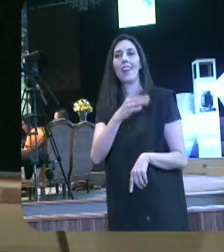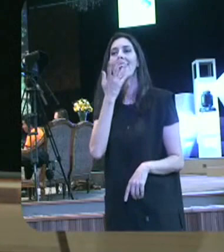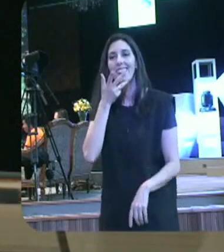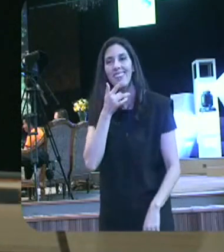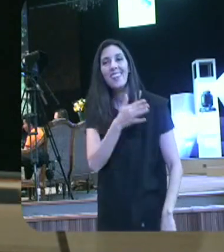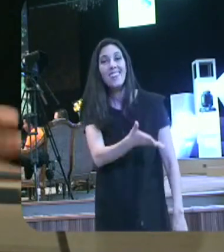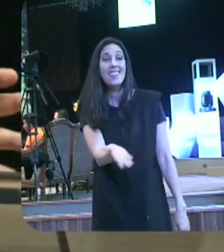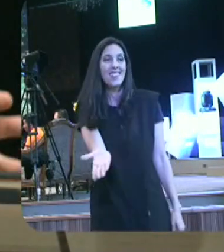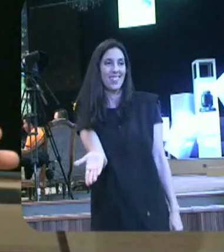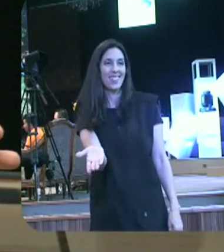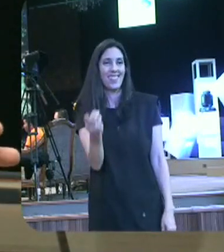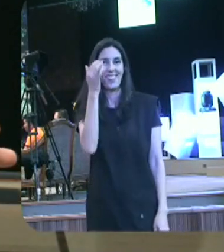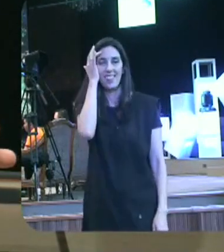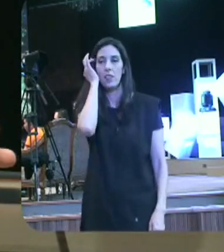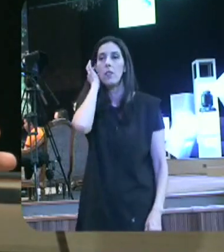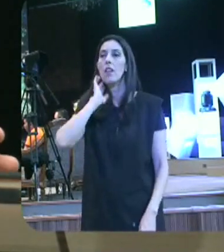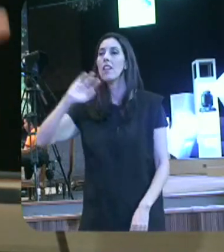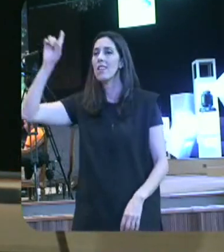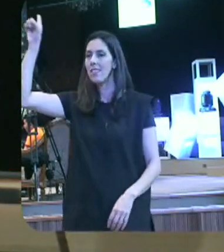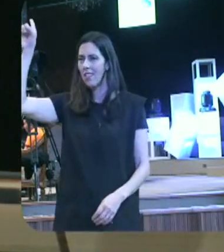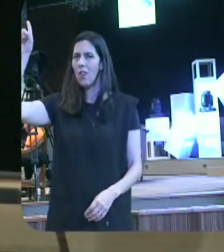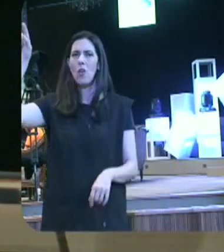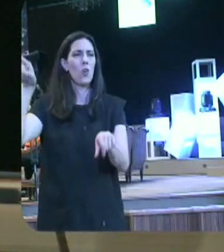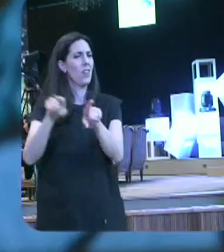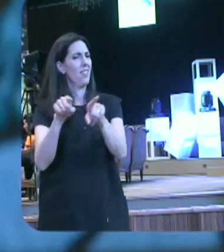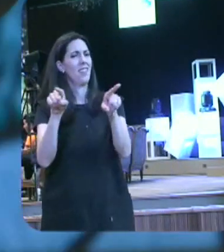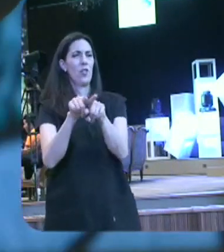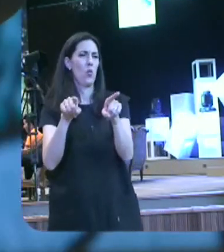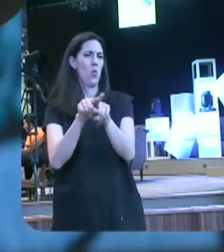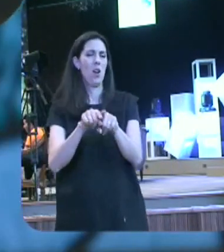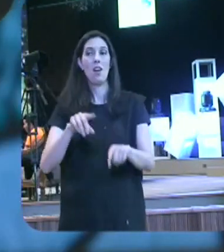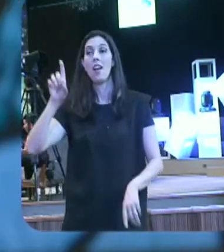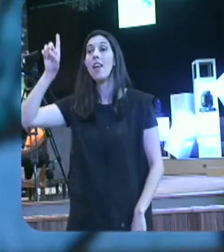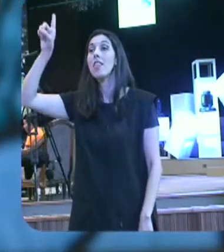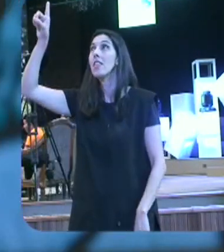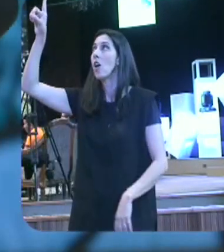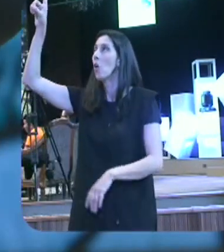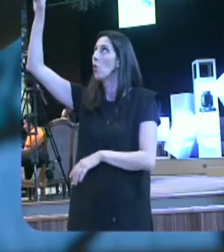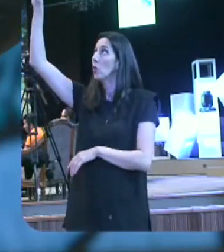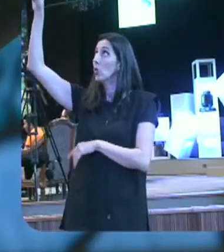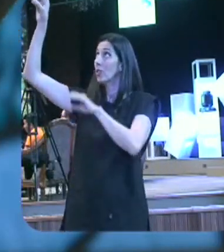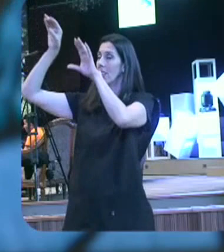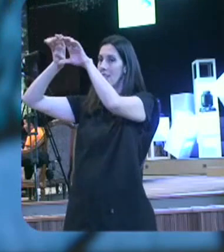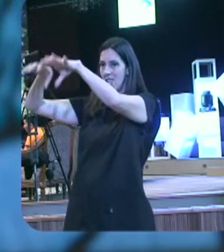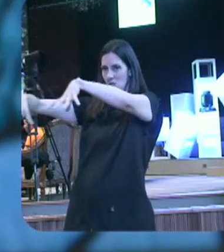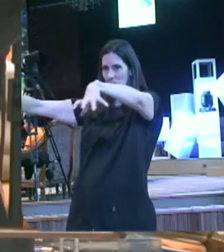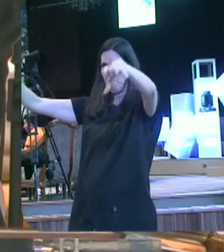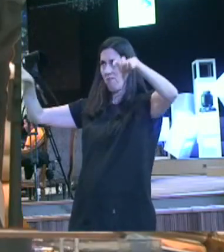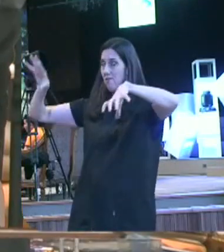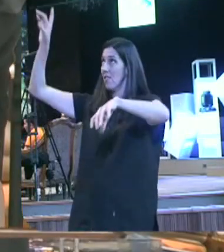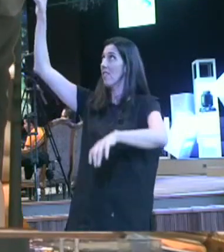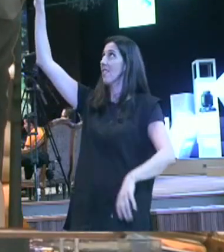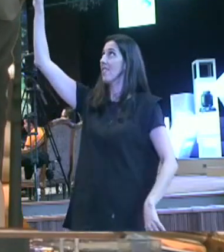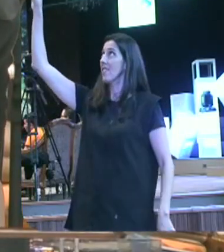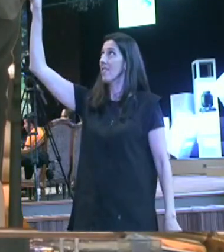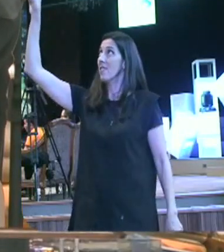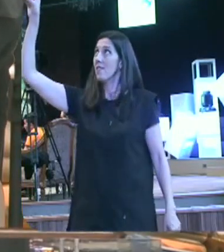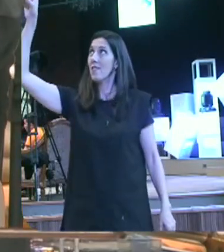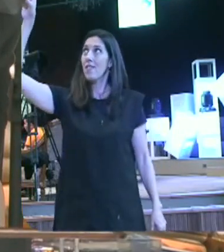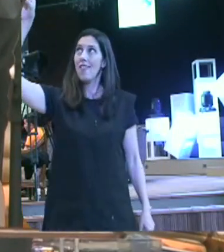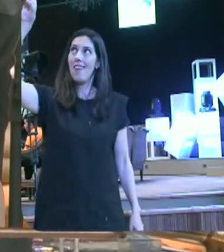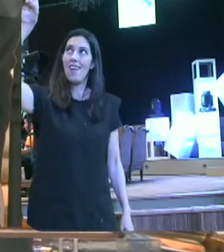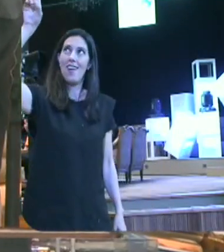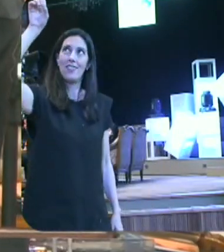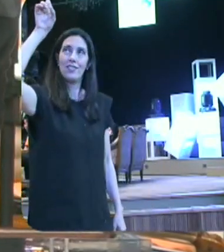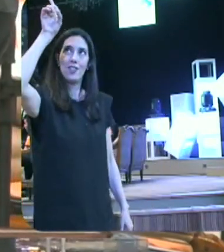Deus, tantas e tantas vezes, deixa o seu trono do céu e visita os seus filhos